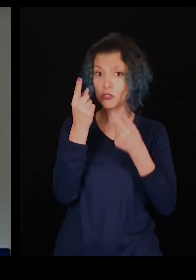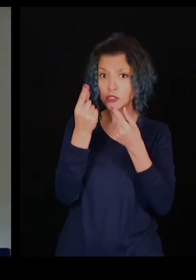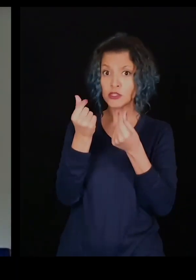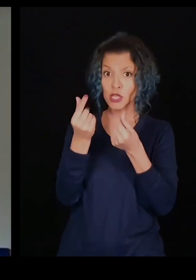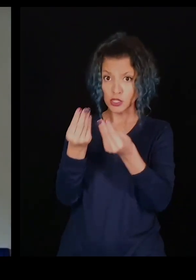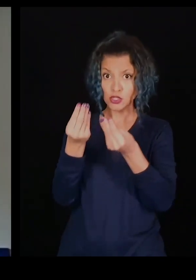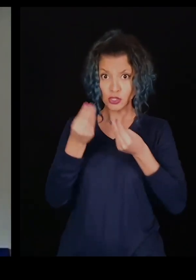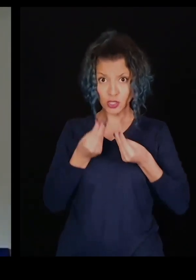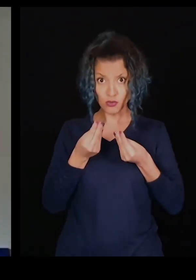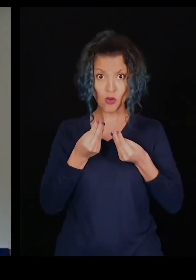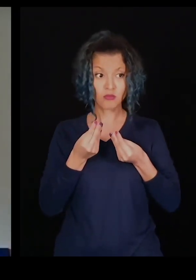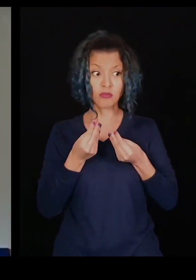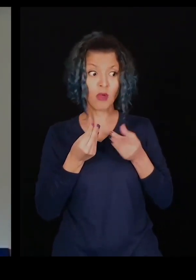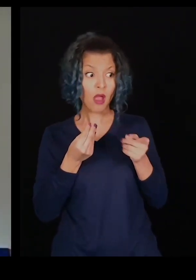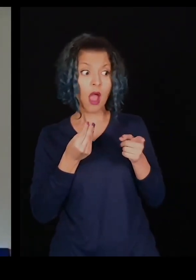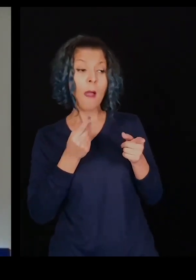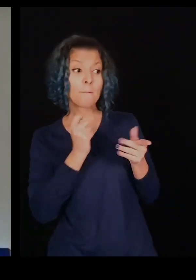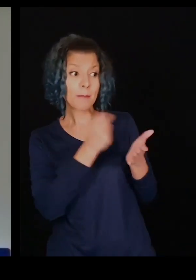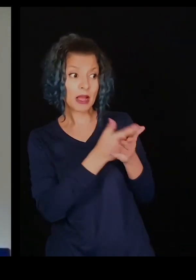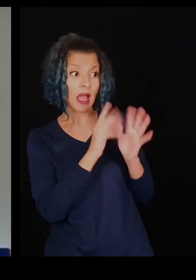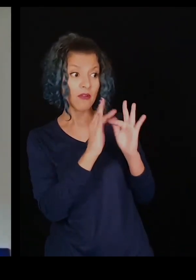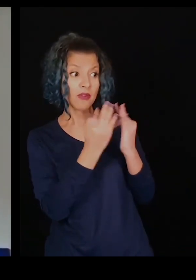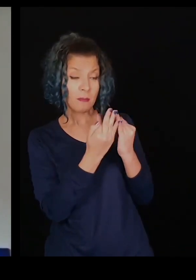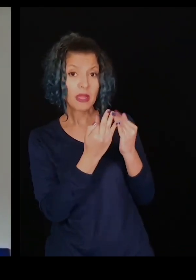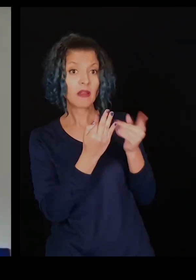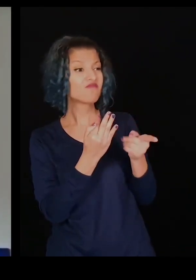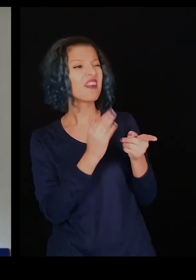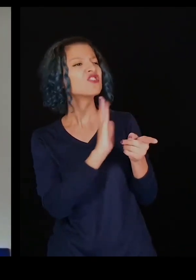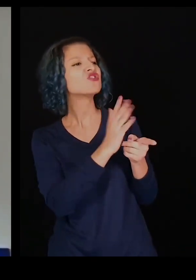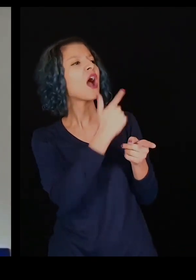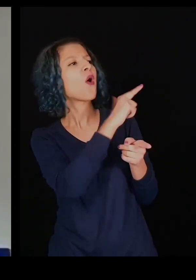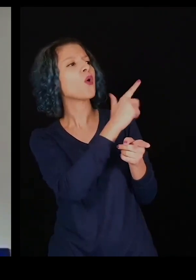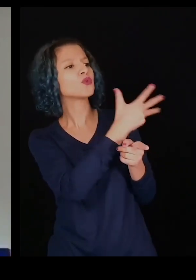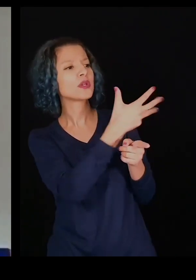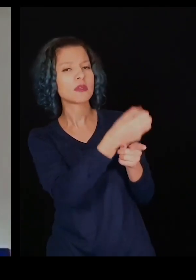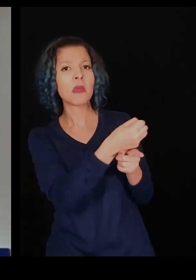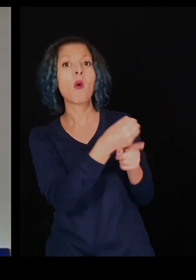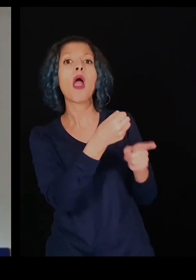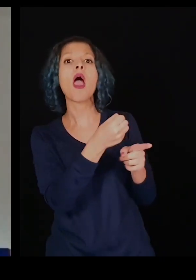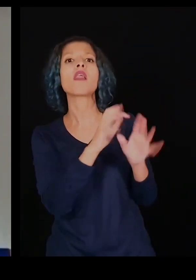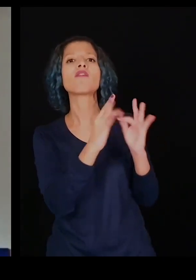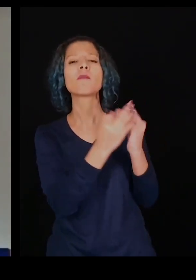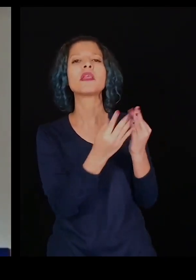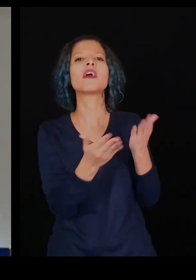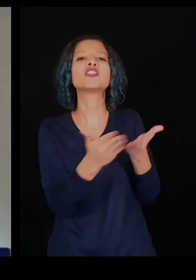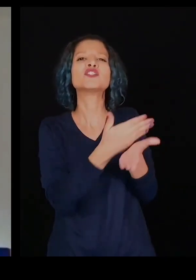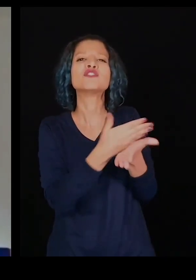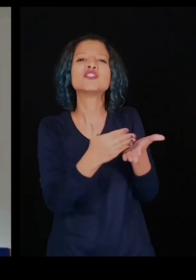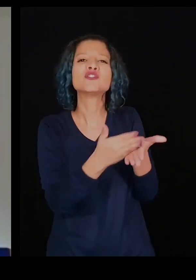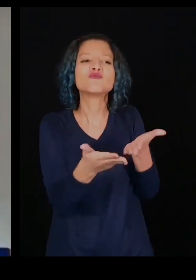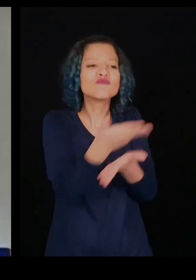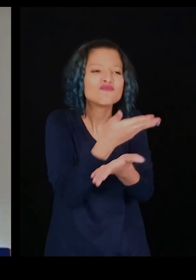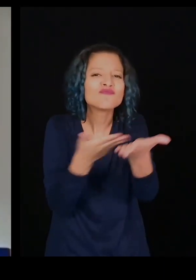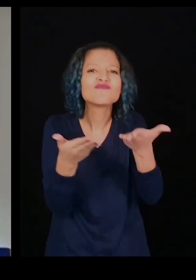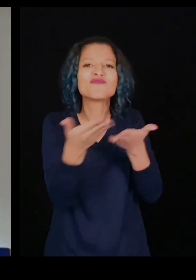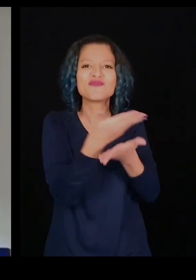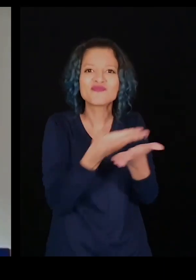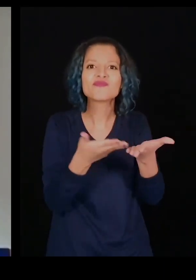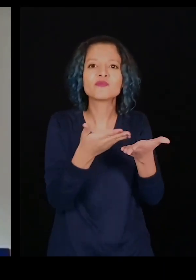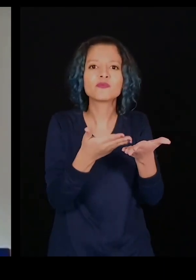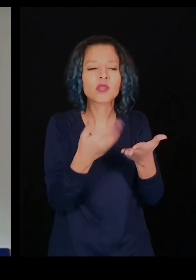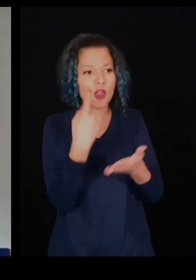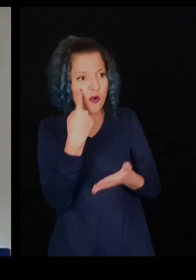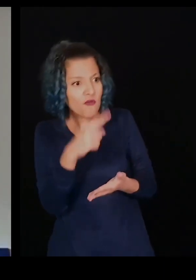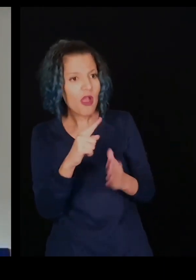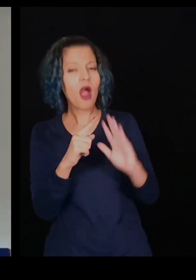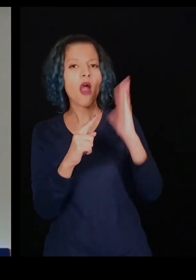família já não tinha recebido outra coisa, ela compartilhou. Então, isso eu vi, que é uma experiência que eu acho que a gente tem que fazer. Do